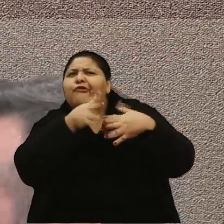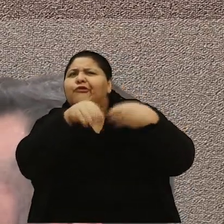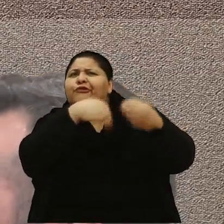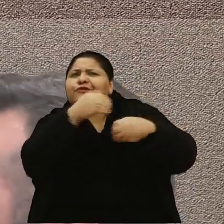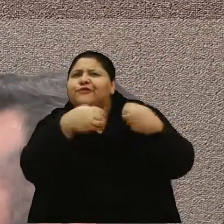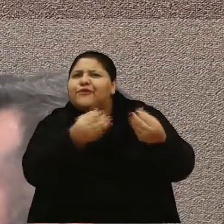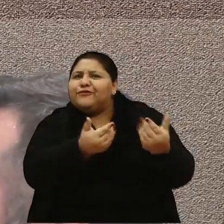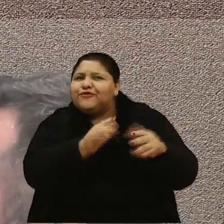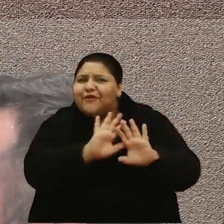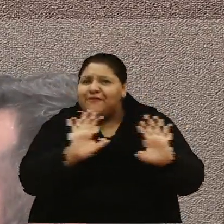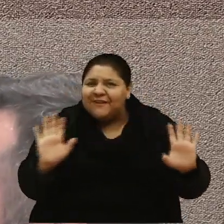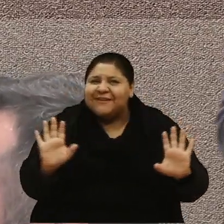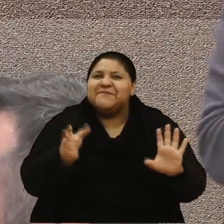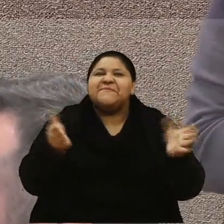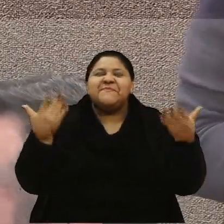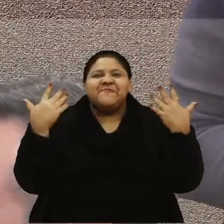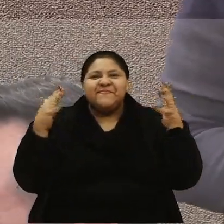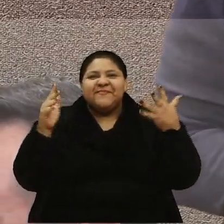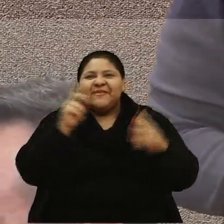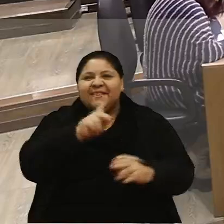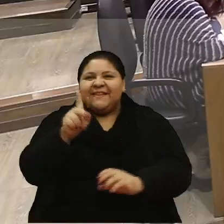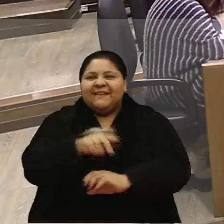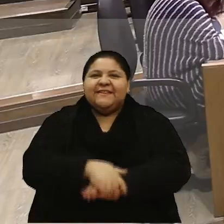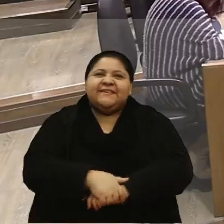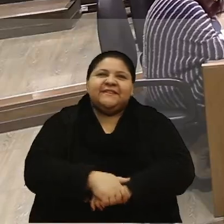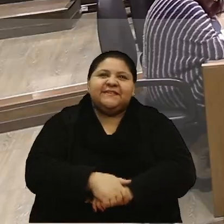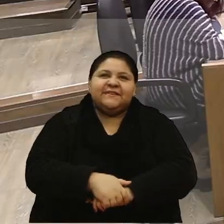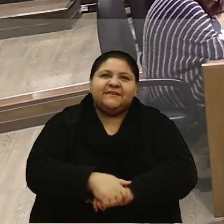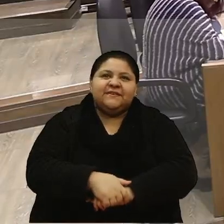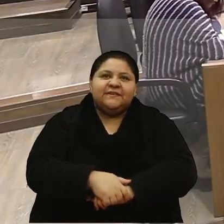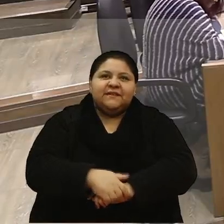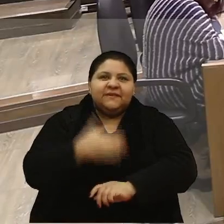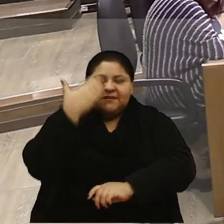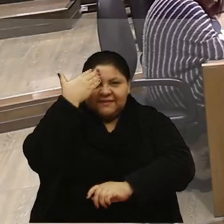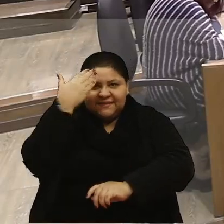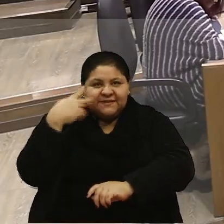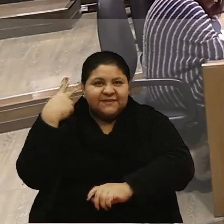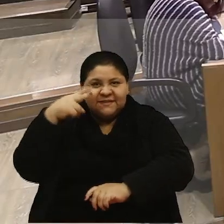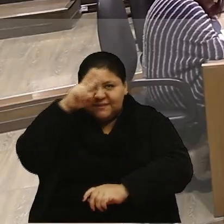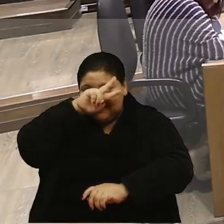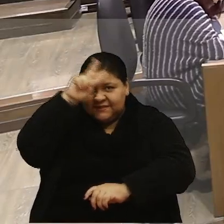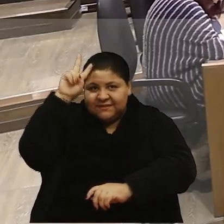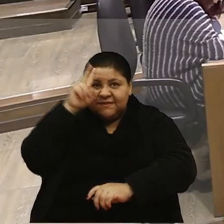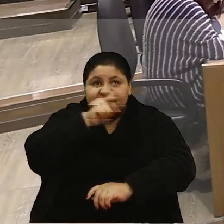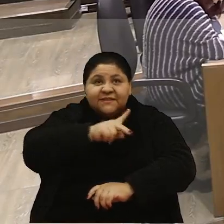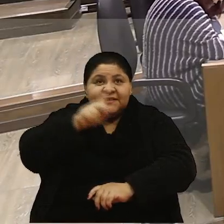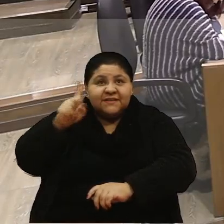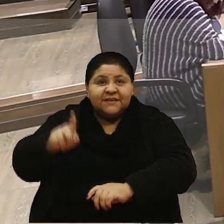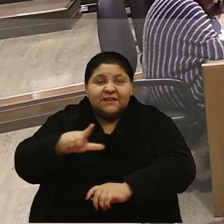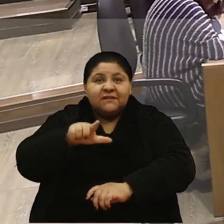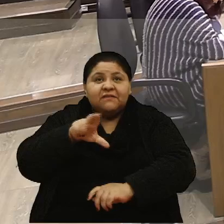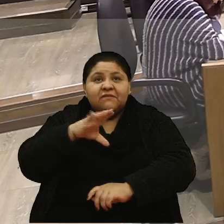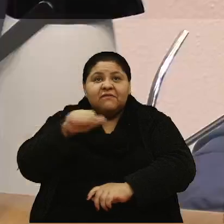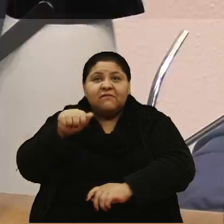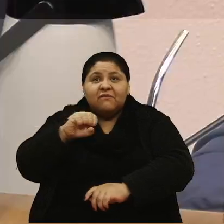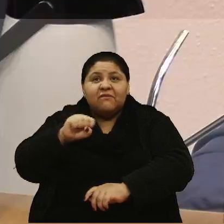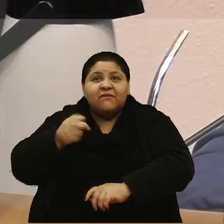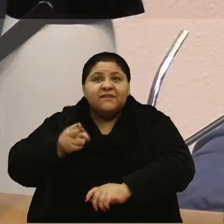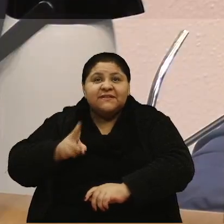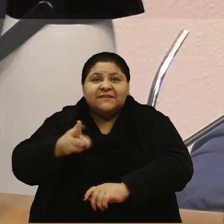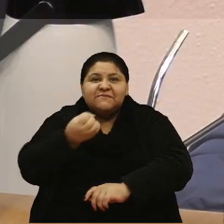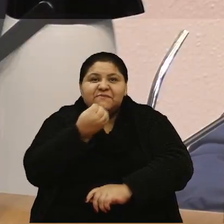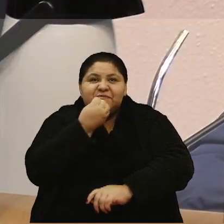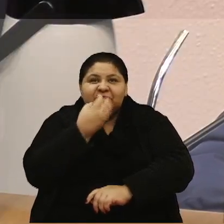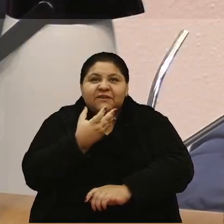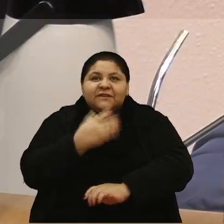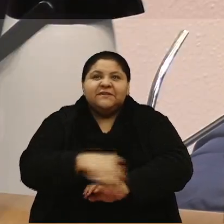confunde. Parabéns, professor. Obrigado, vereador Edson da Rosa. Os professores Lucas são sempre muito bons.